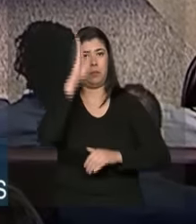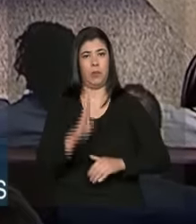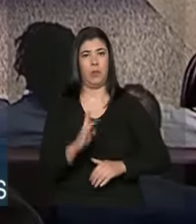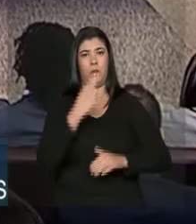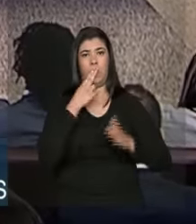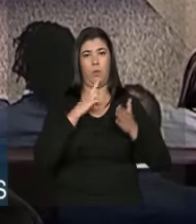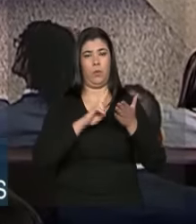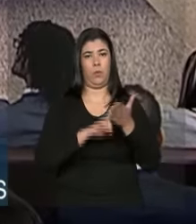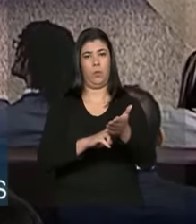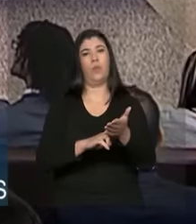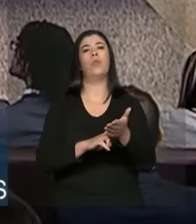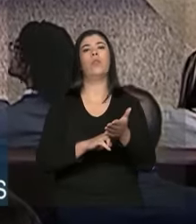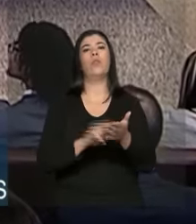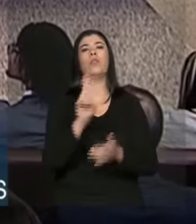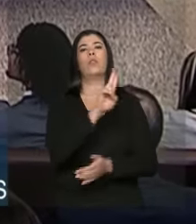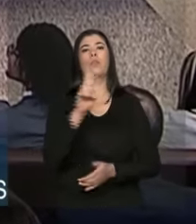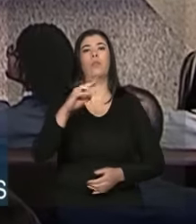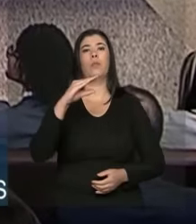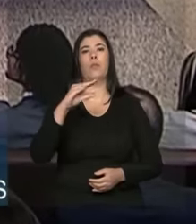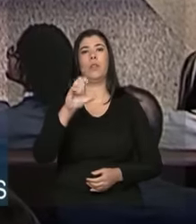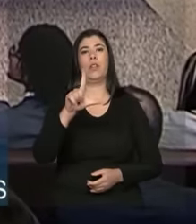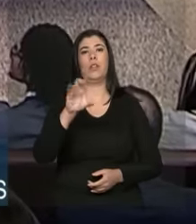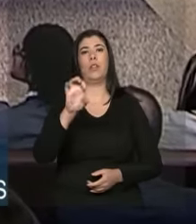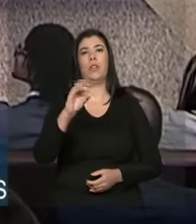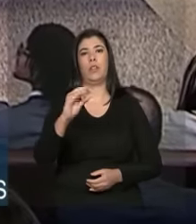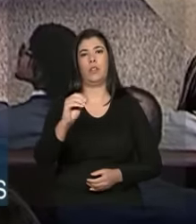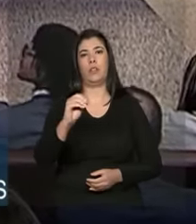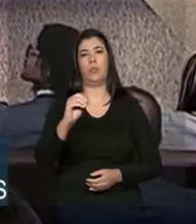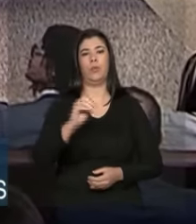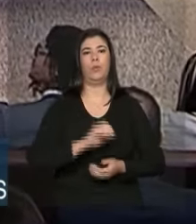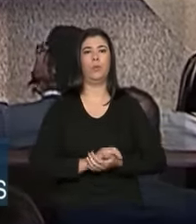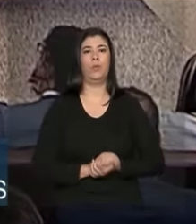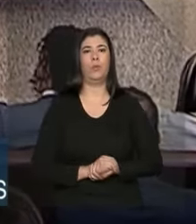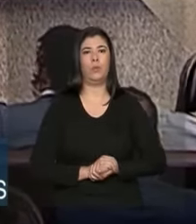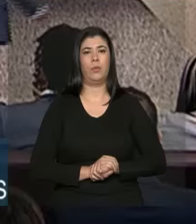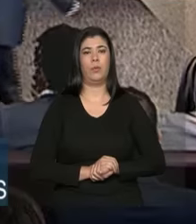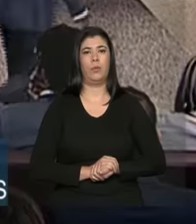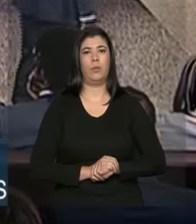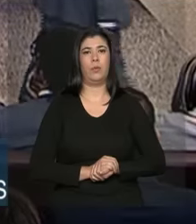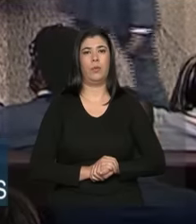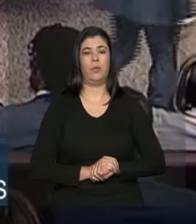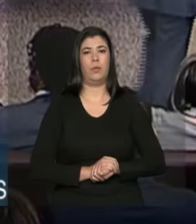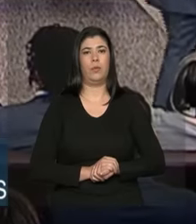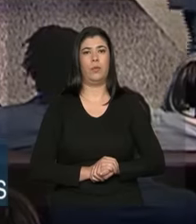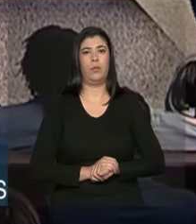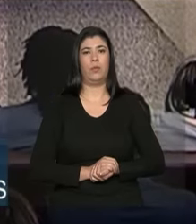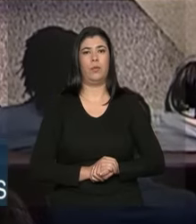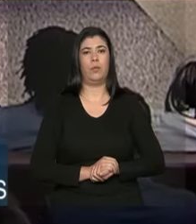Telégrafos sen clé Santos NES